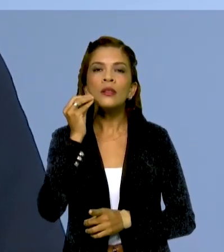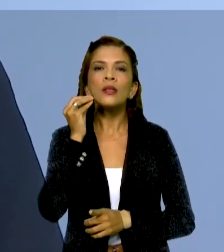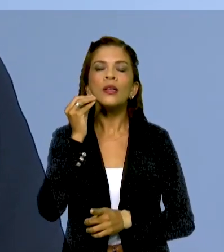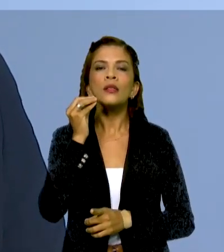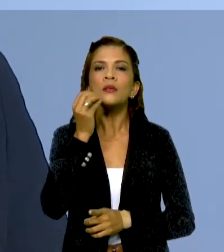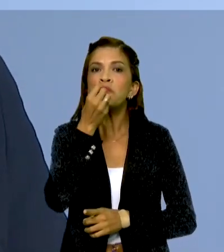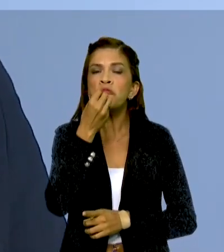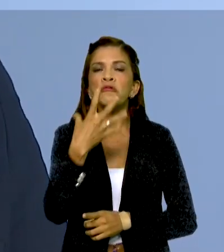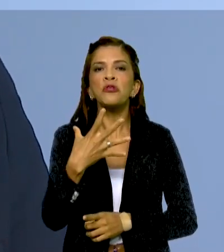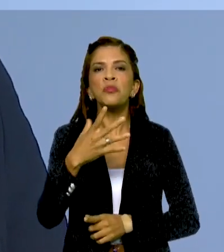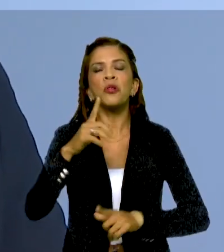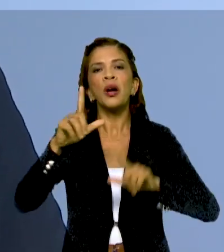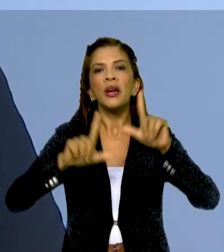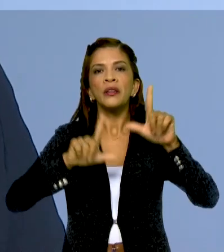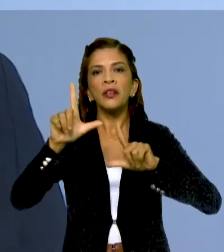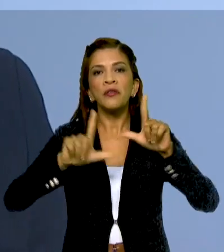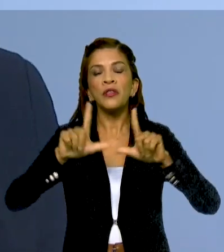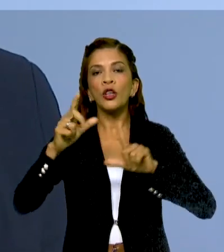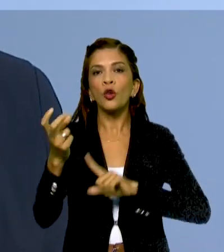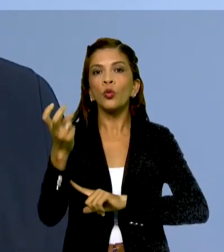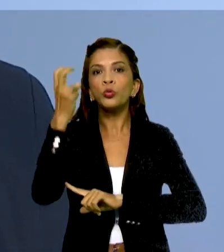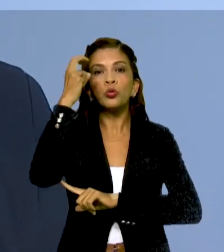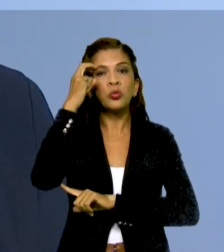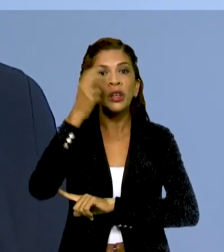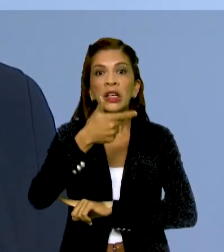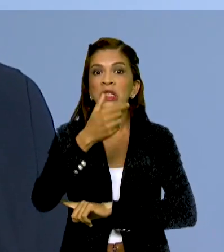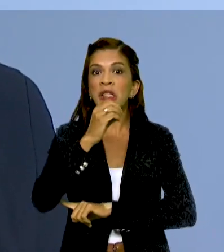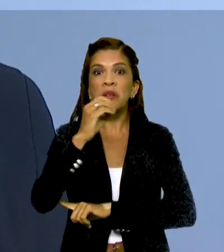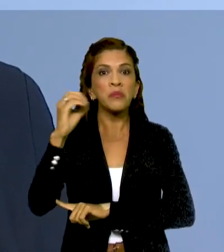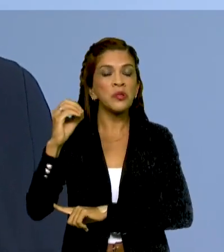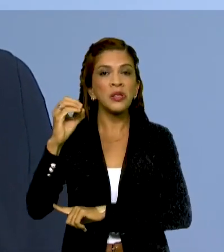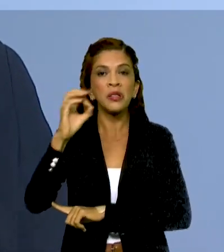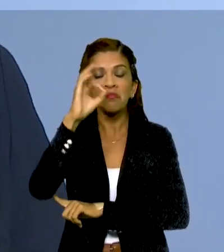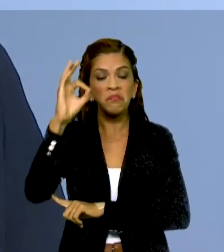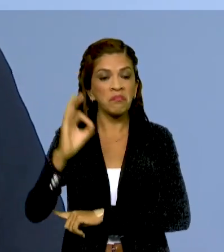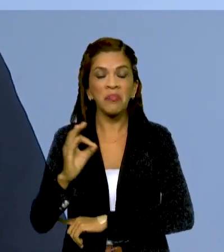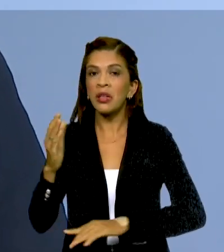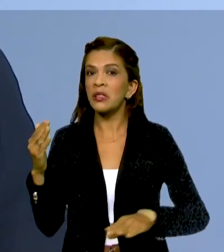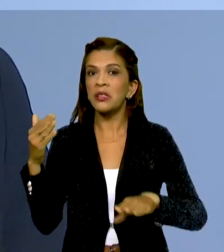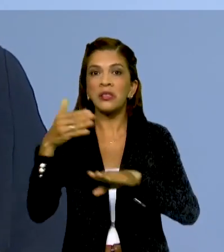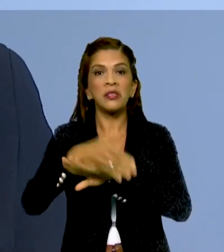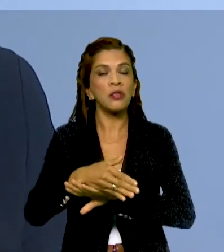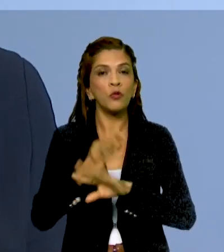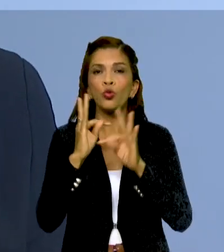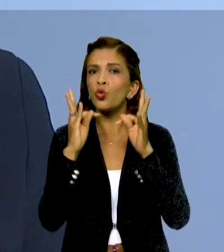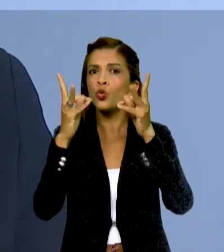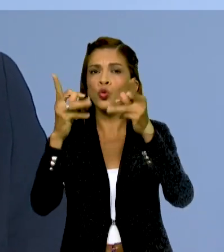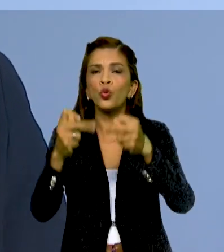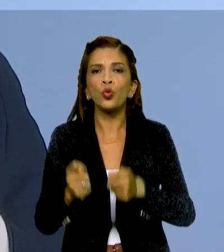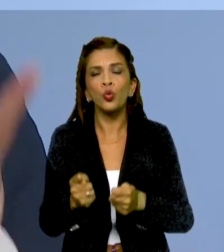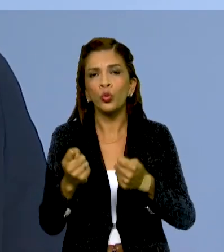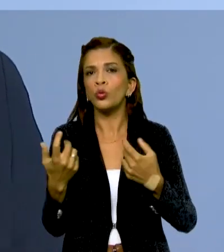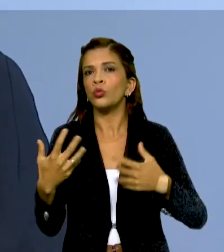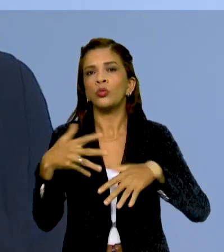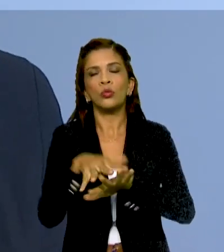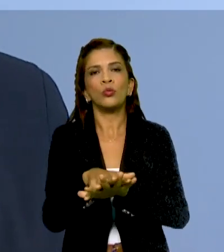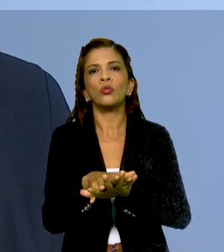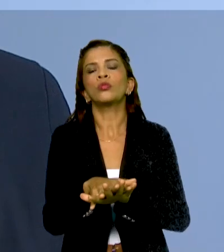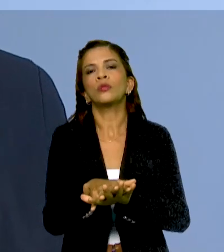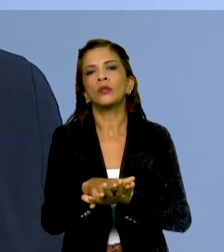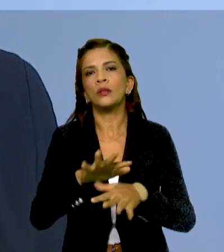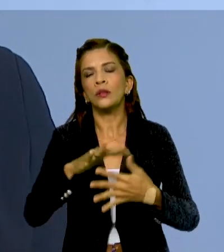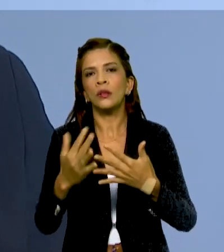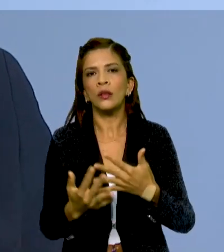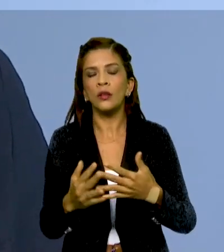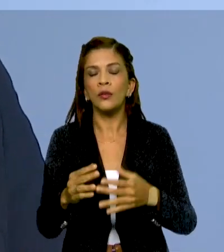TV Cultura conta com uma programação que é 100% acessível em língua de sinais. Antigamente tinha a TV INS, que era a TV do Instituto Nacional